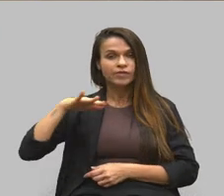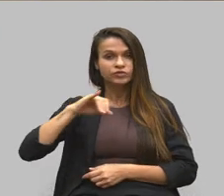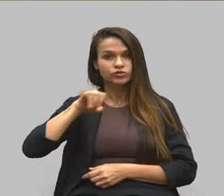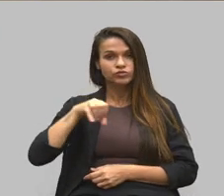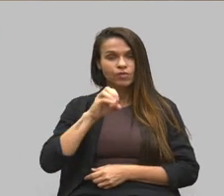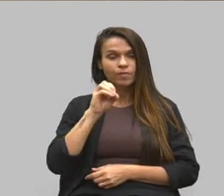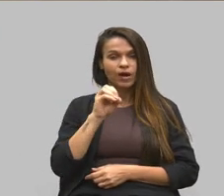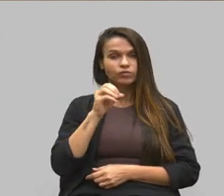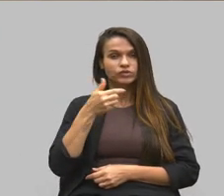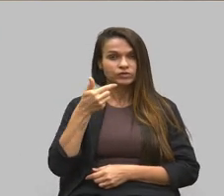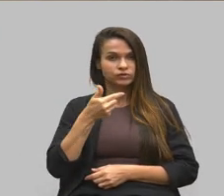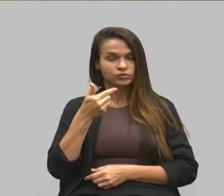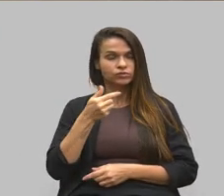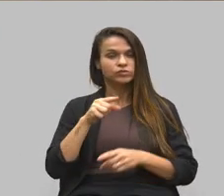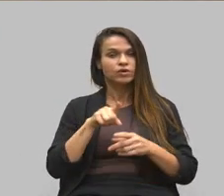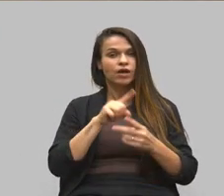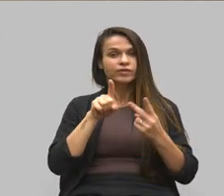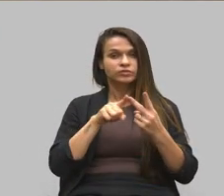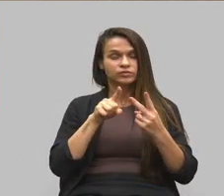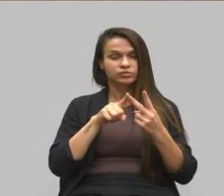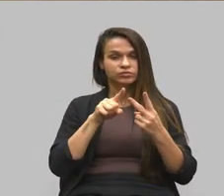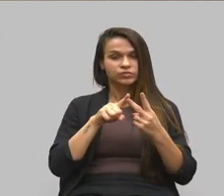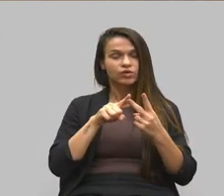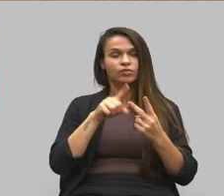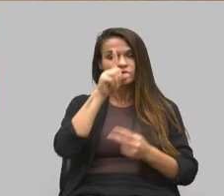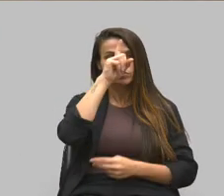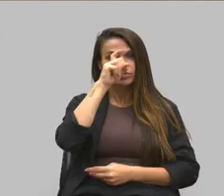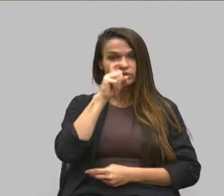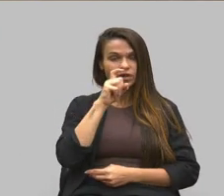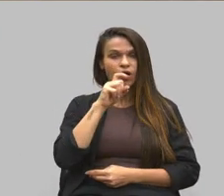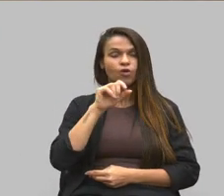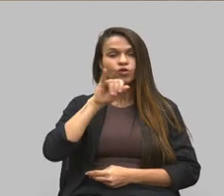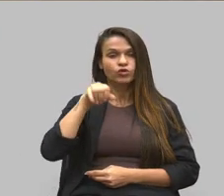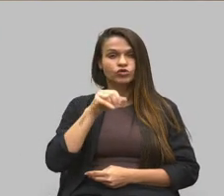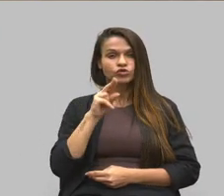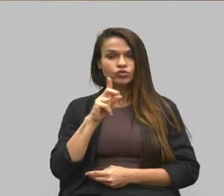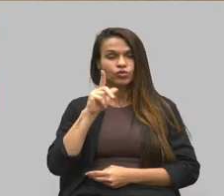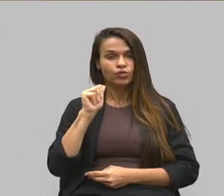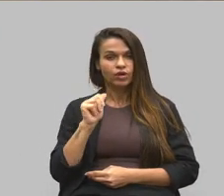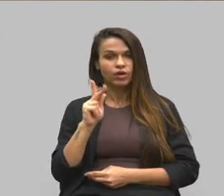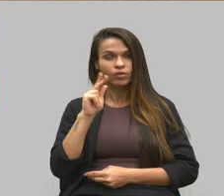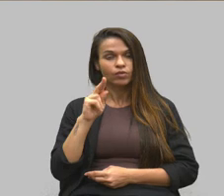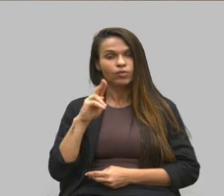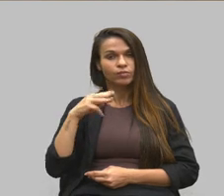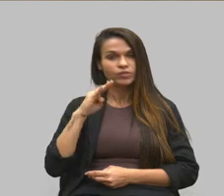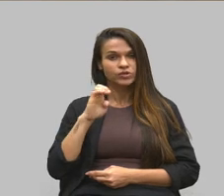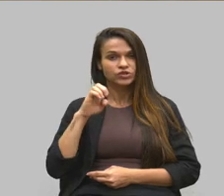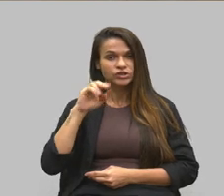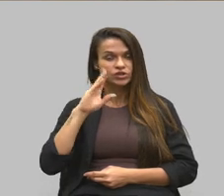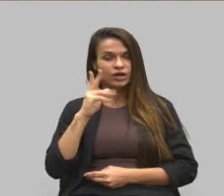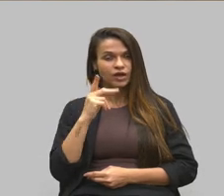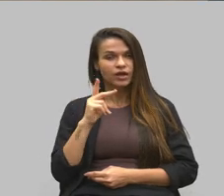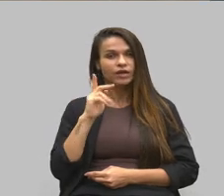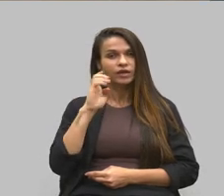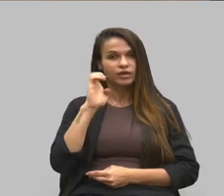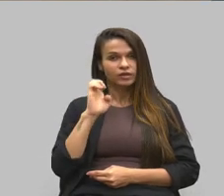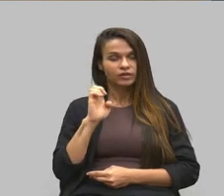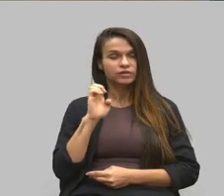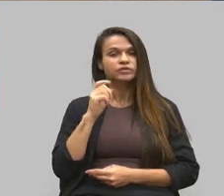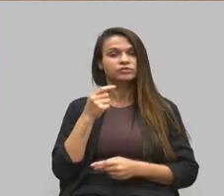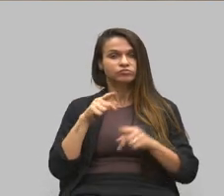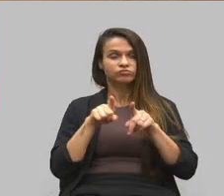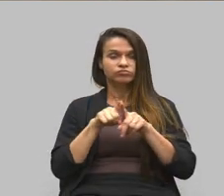juvenil e do Hospital Júlio Kubichek na área de adultos essa portaria disponibilizava pelo SUS o binível para pessoas com